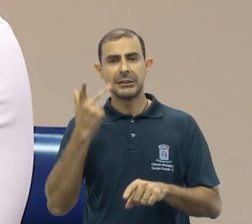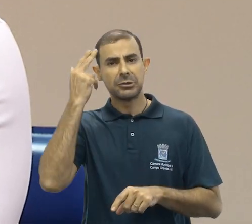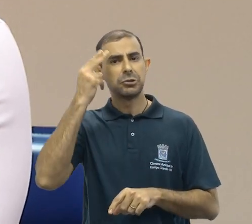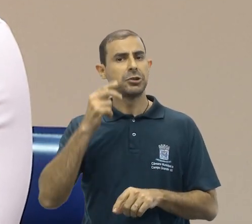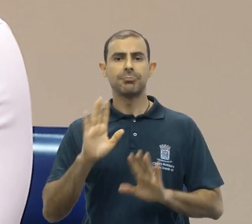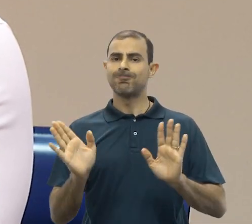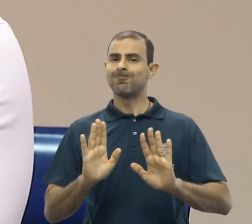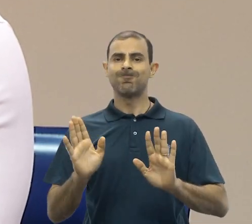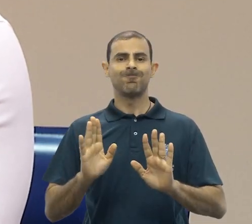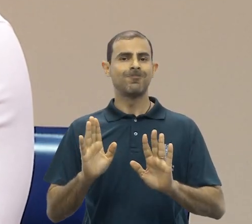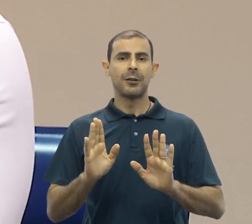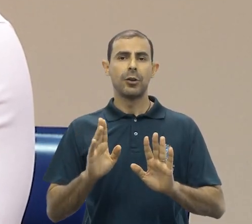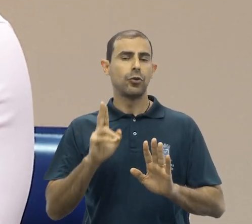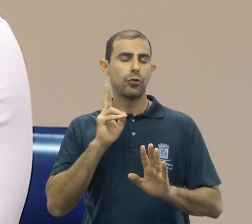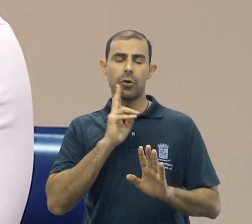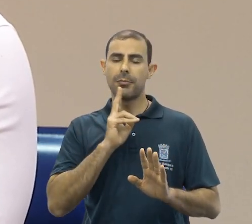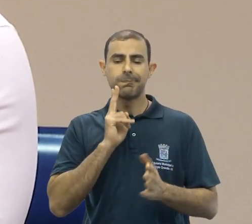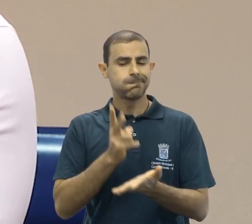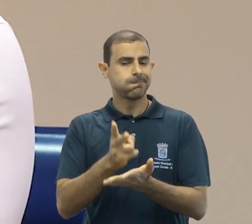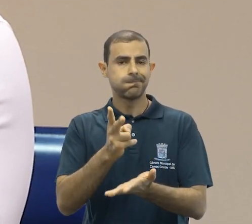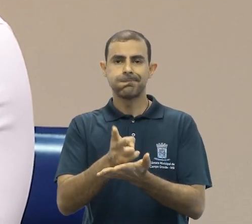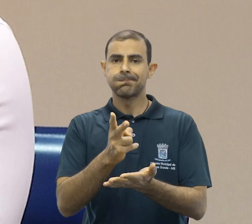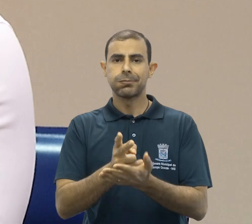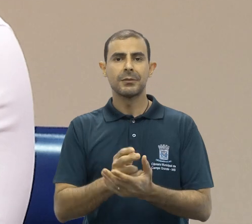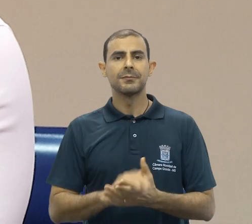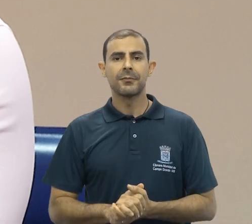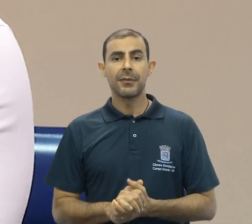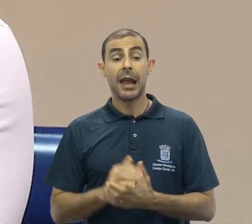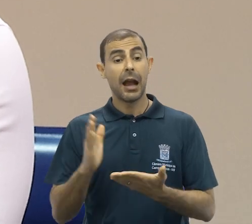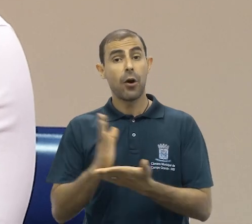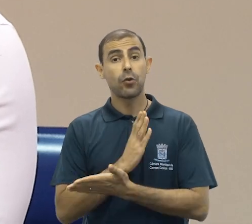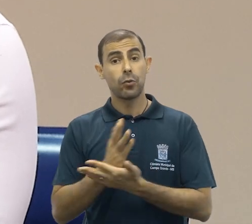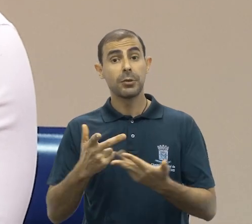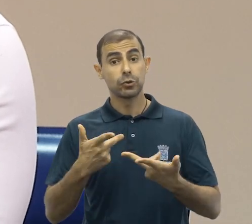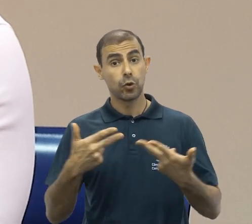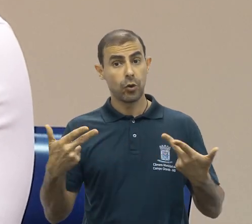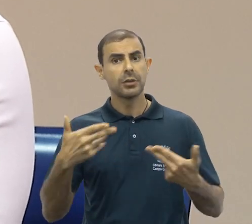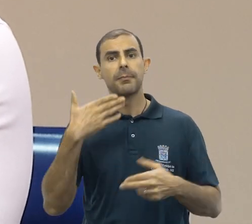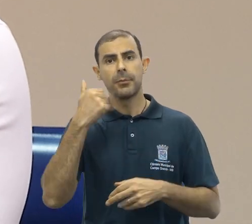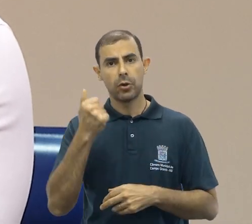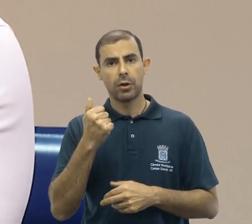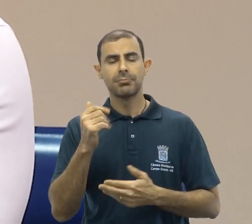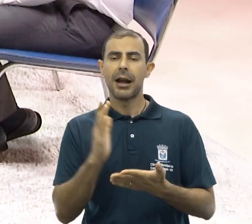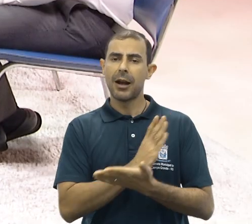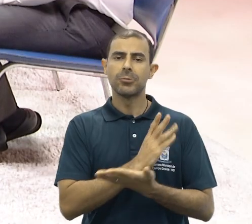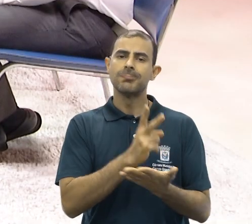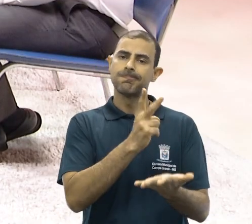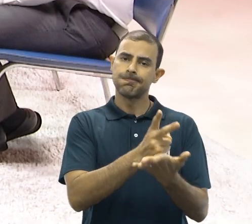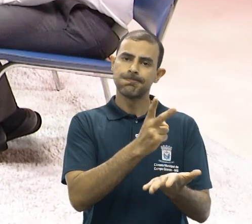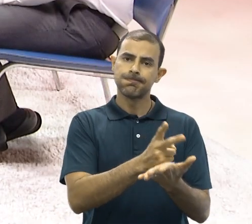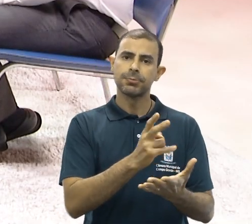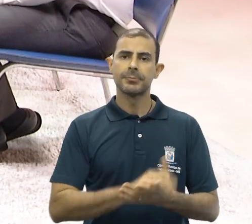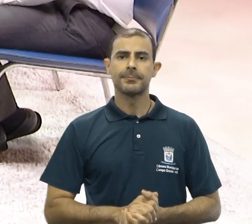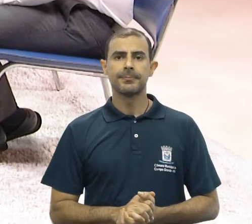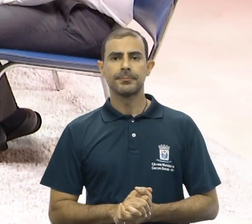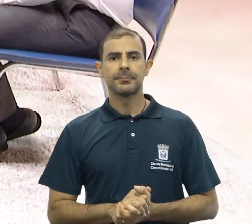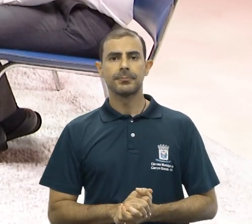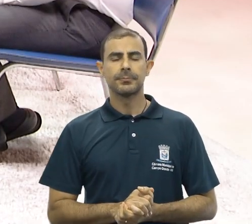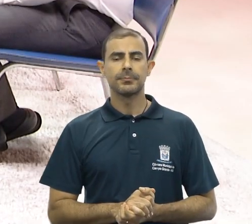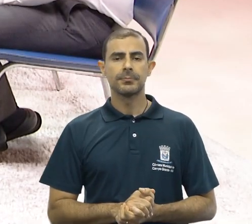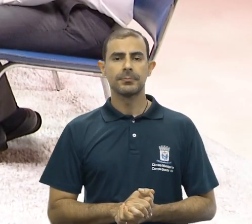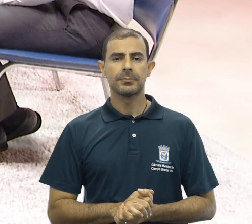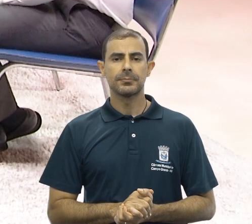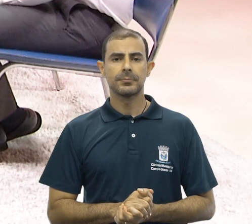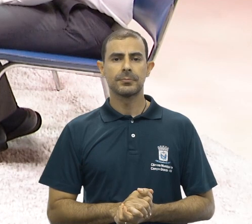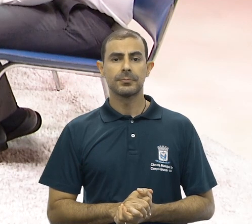não melhora com a cirurgia, né? Então são alguns sintomas que melhoram, mas são os principais sintomas, pelo menos. Doutor, mas só uma